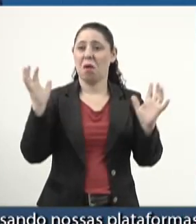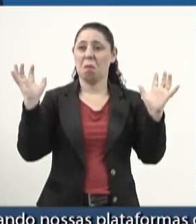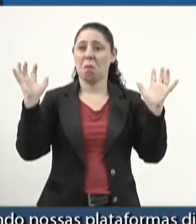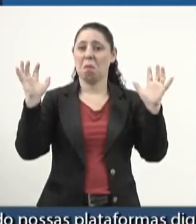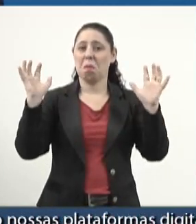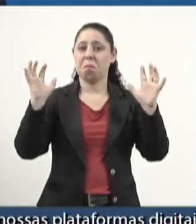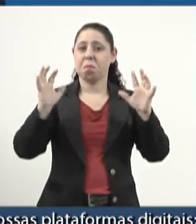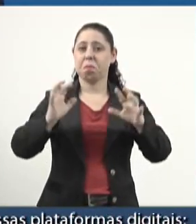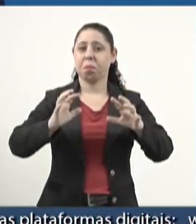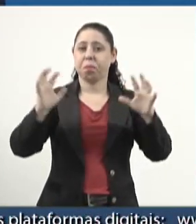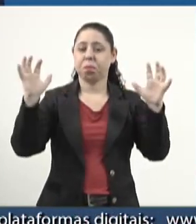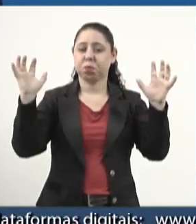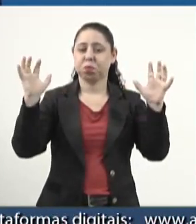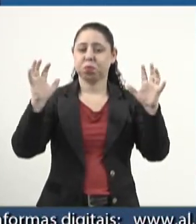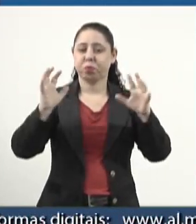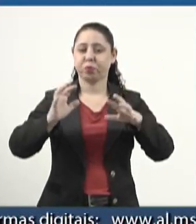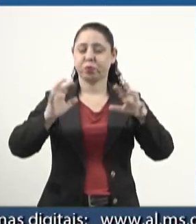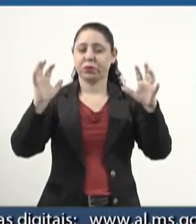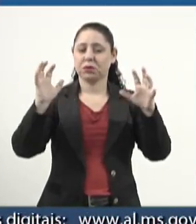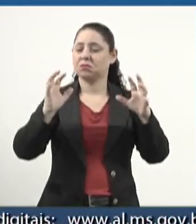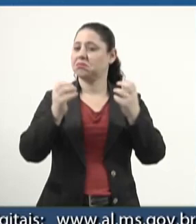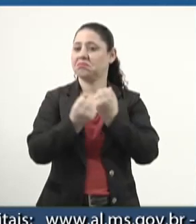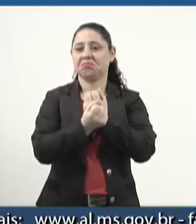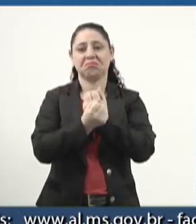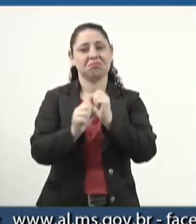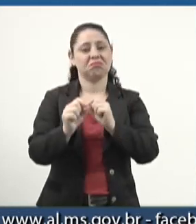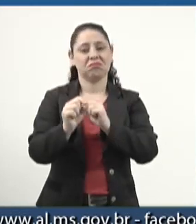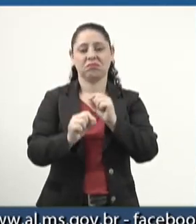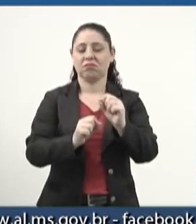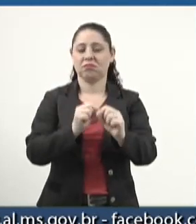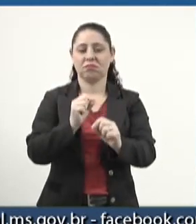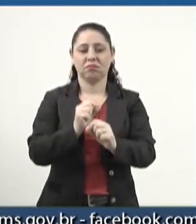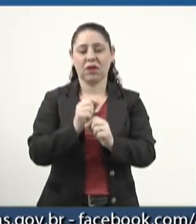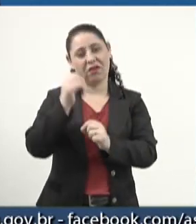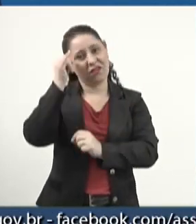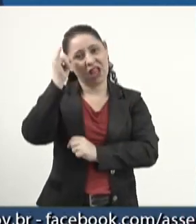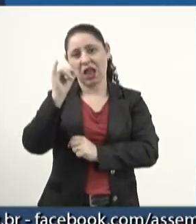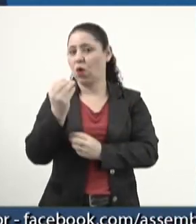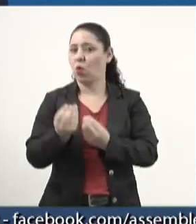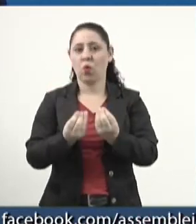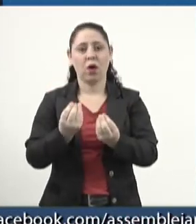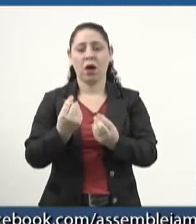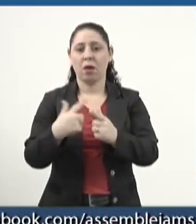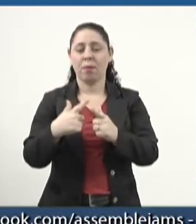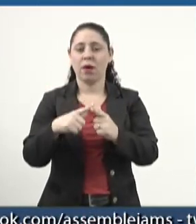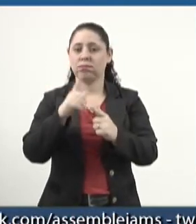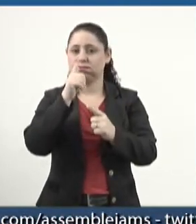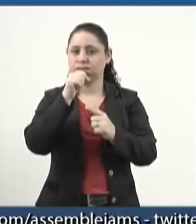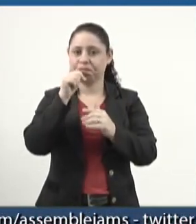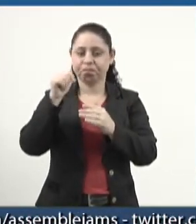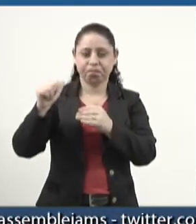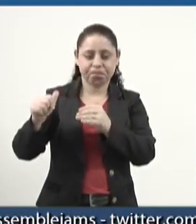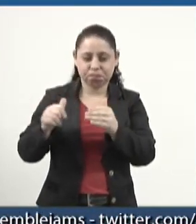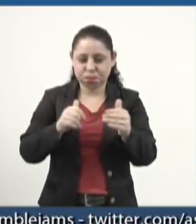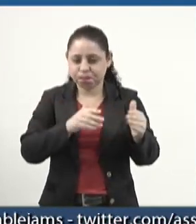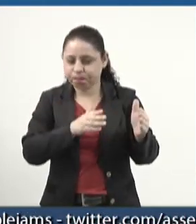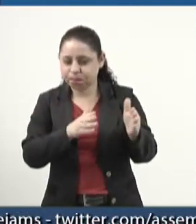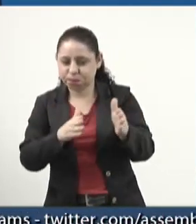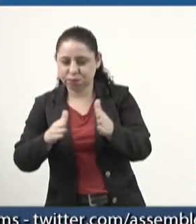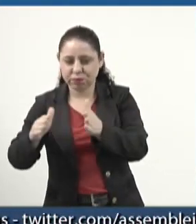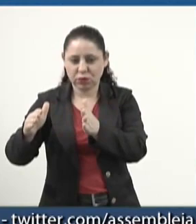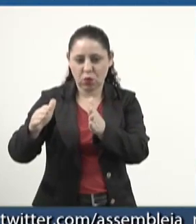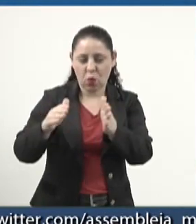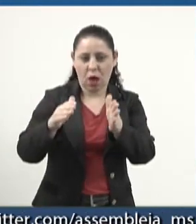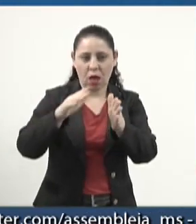climático sem possibilidade de evitar, porque o rio está encaixado em